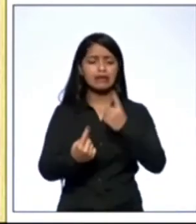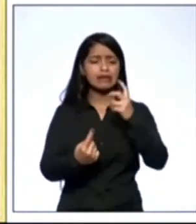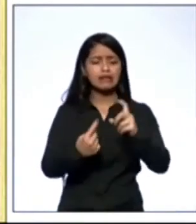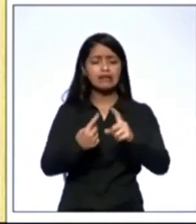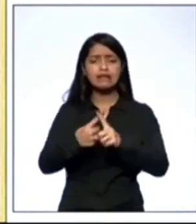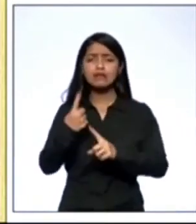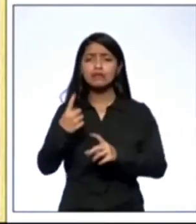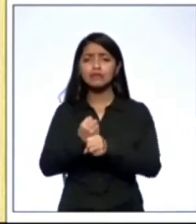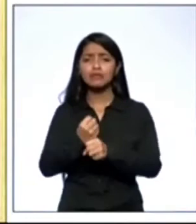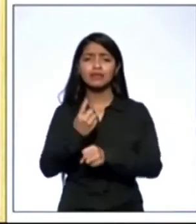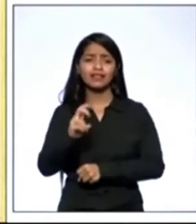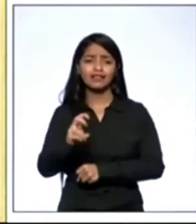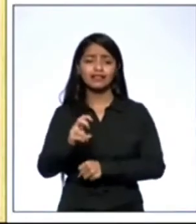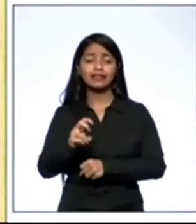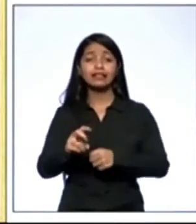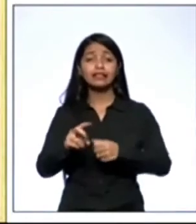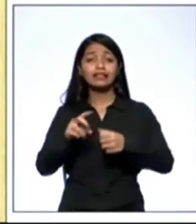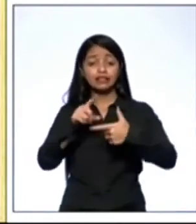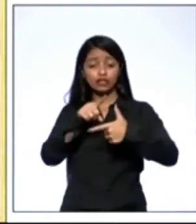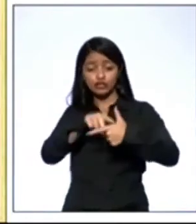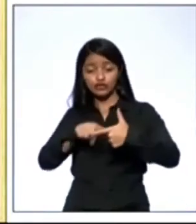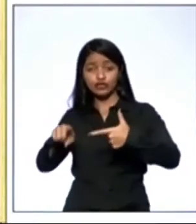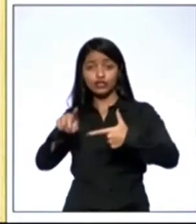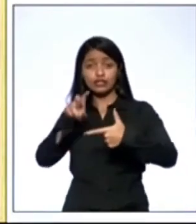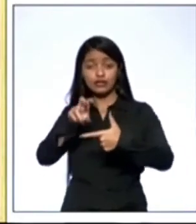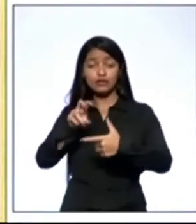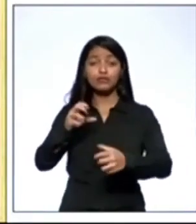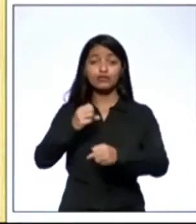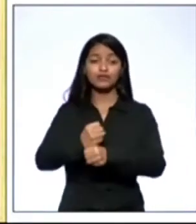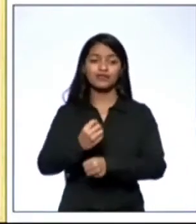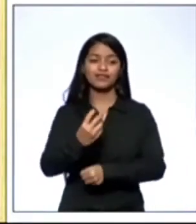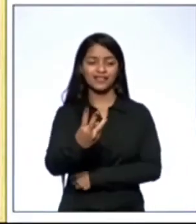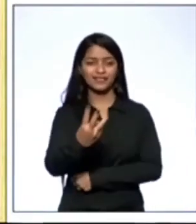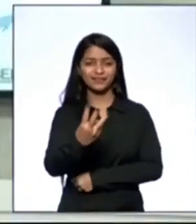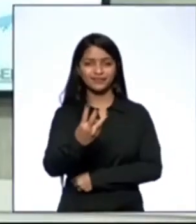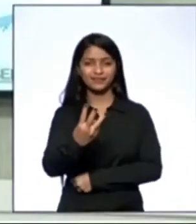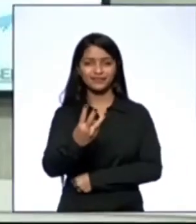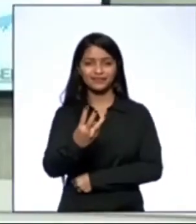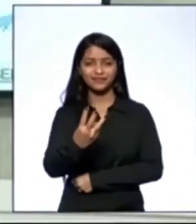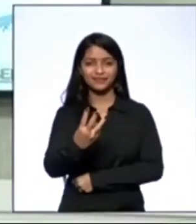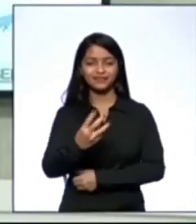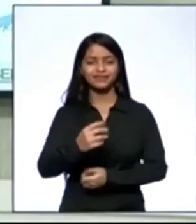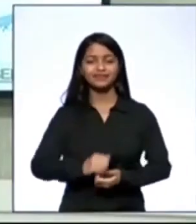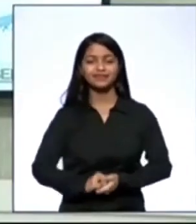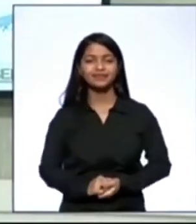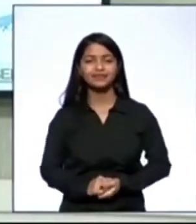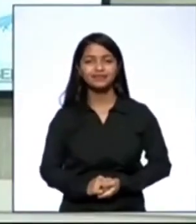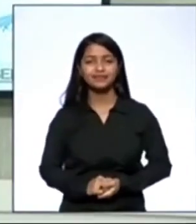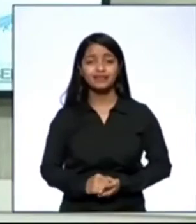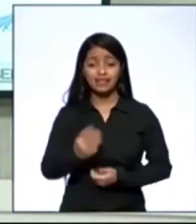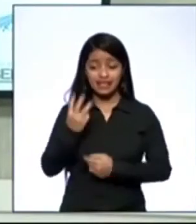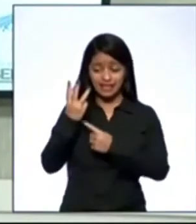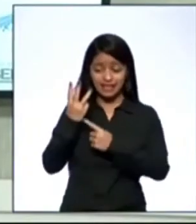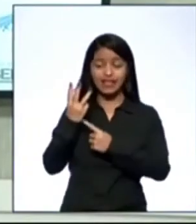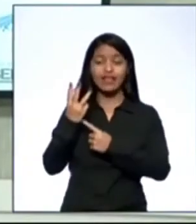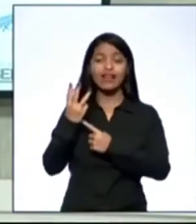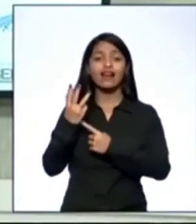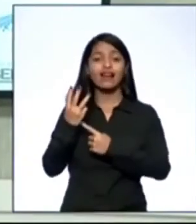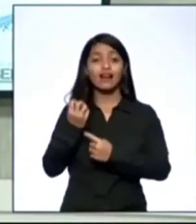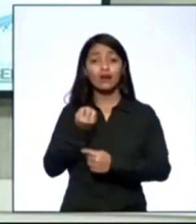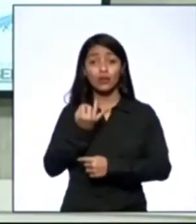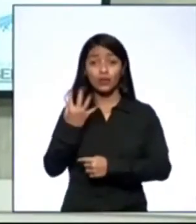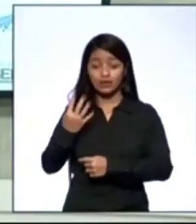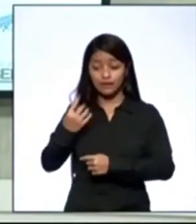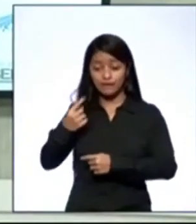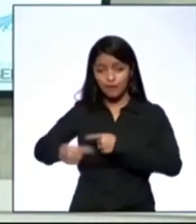15, dividido por 5 dá 3. Volta aqui comigo. 3 é o número de voltas que a